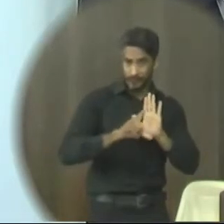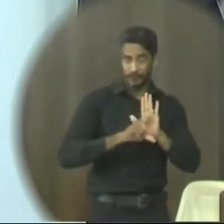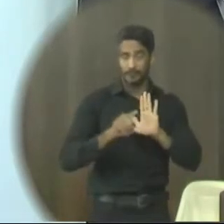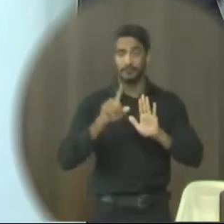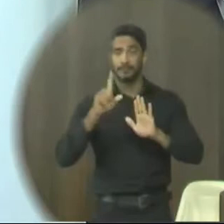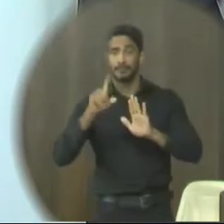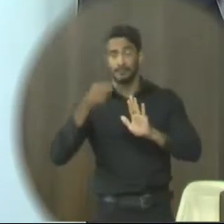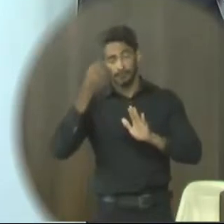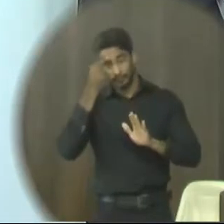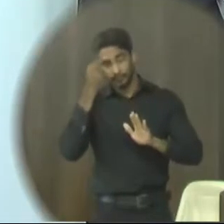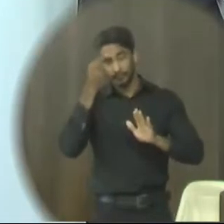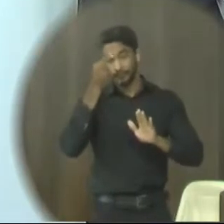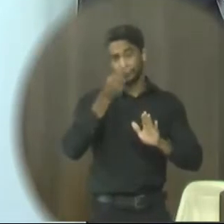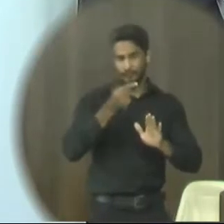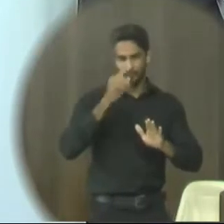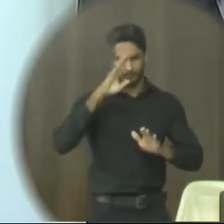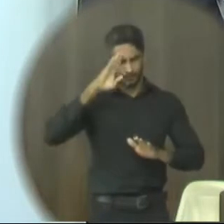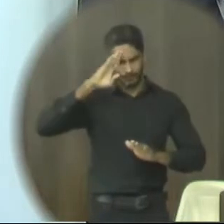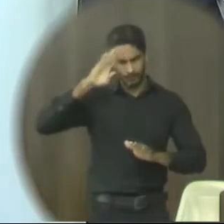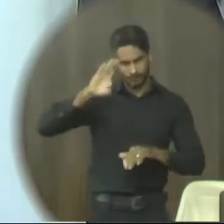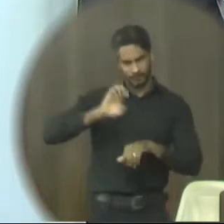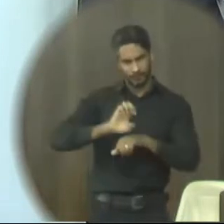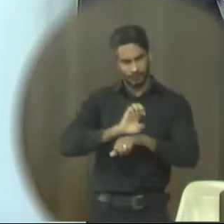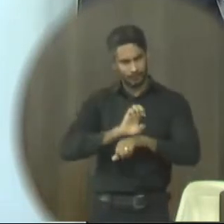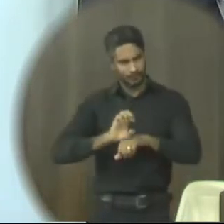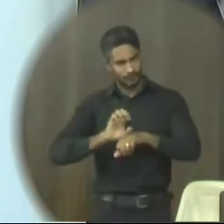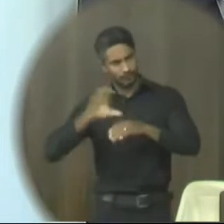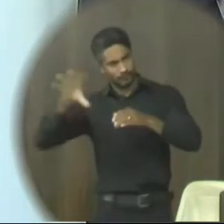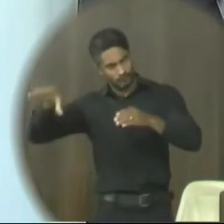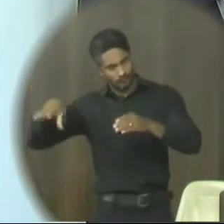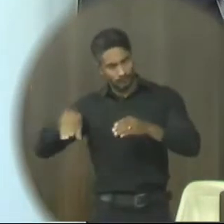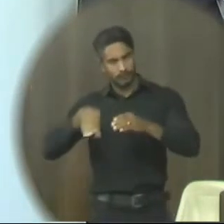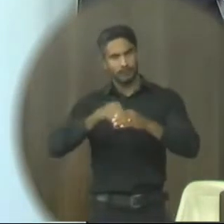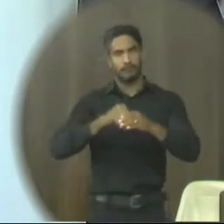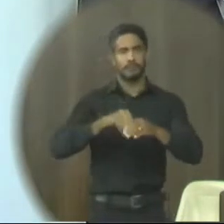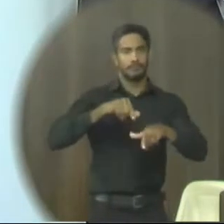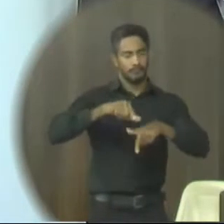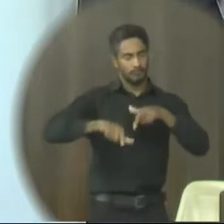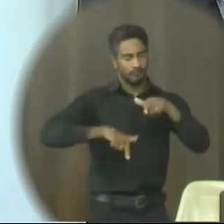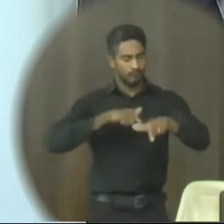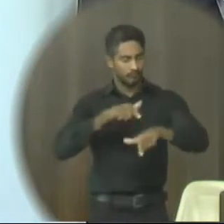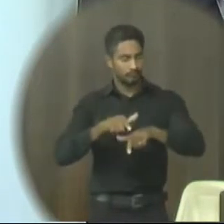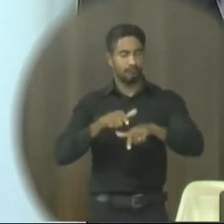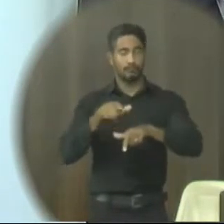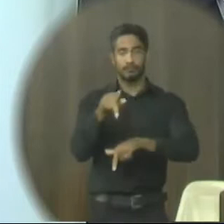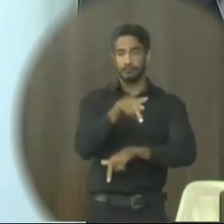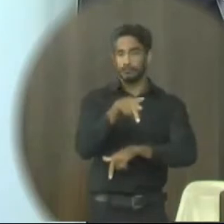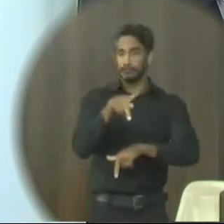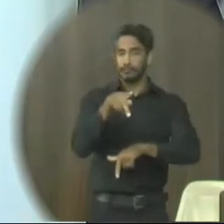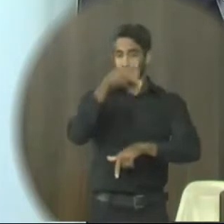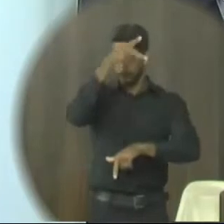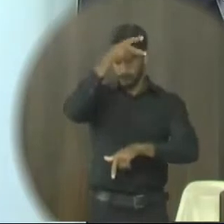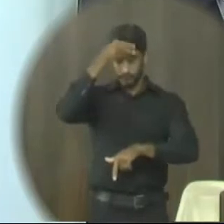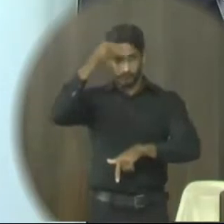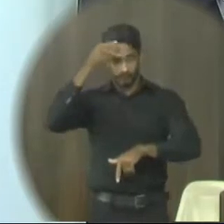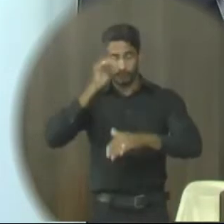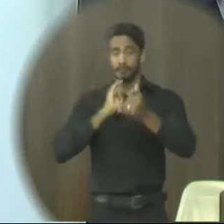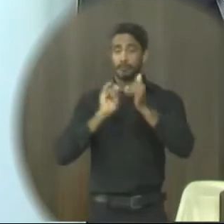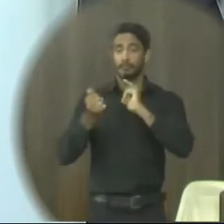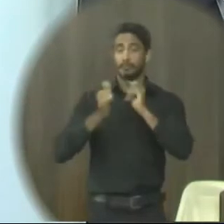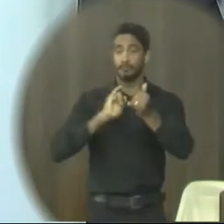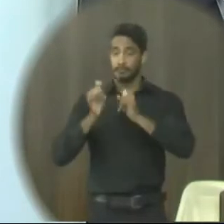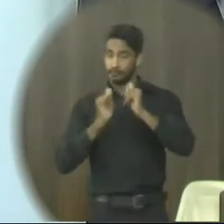é obrigar o chefe do executivo a instituir-se no âmbito da prefeitura de Janaúba a divulgar a divulgação por